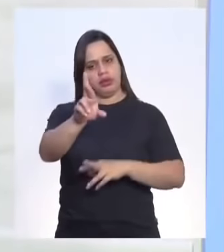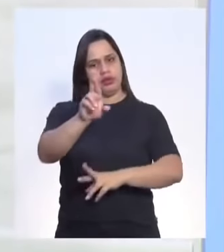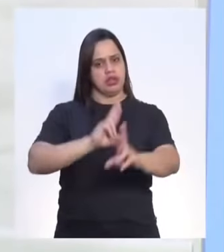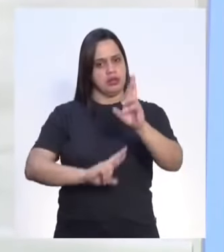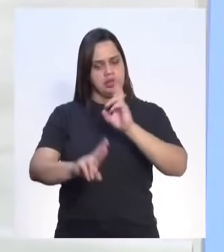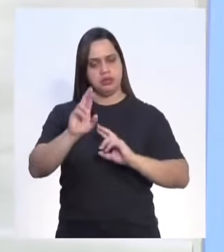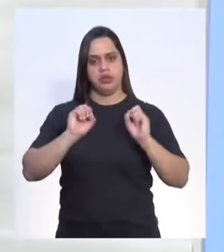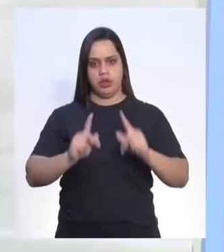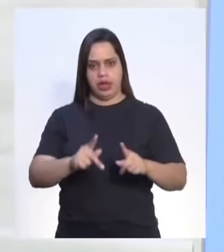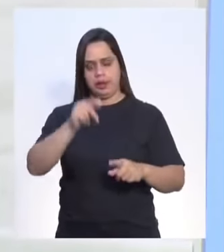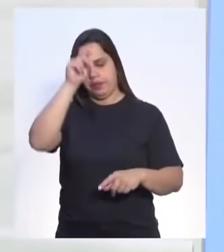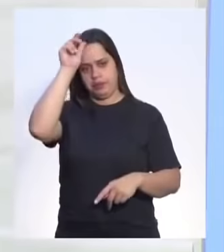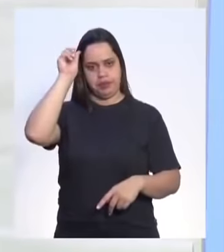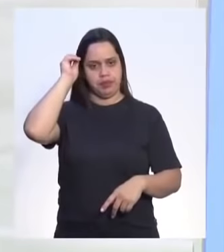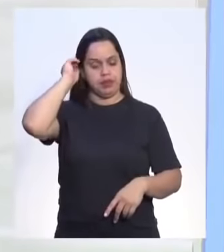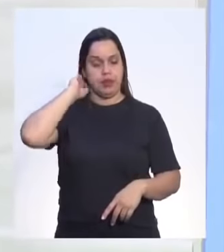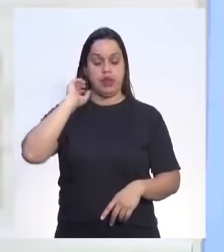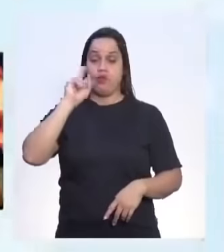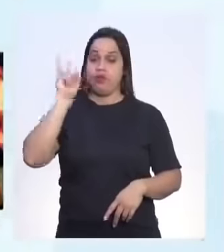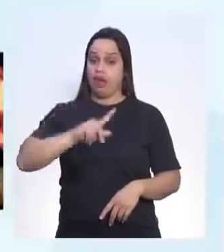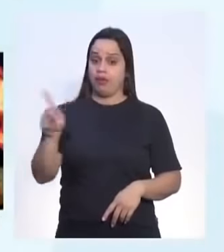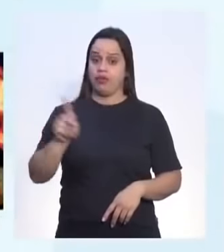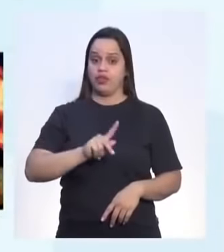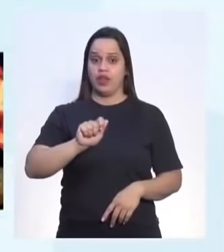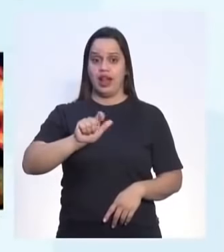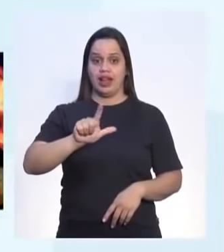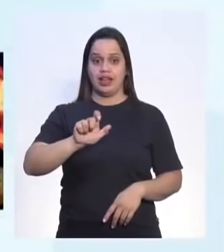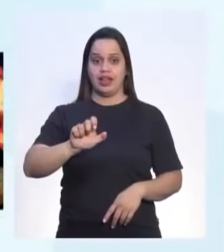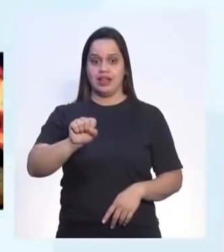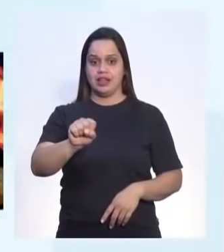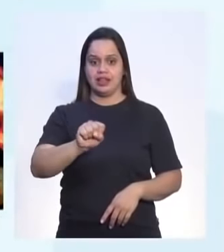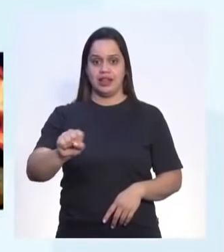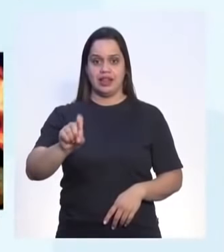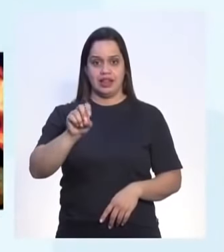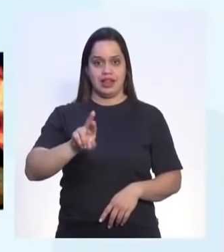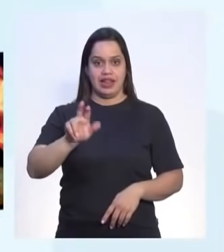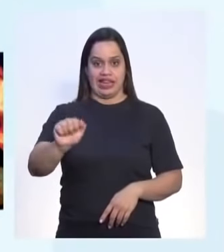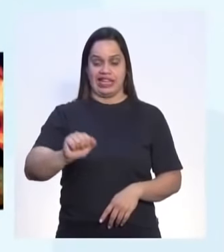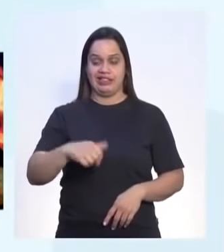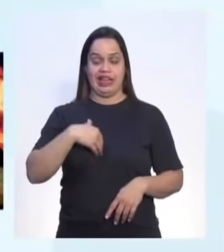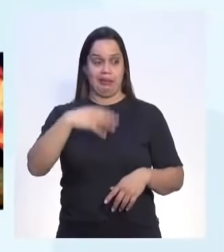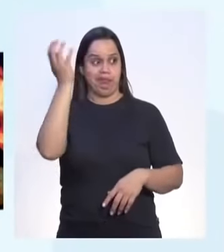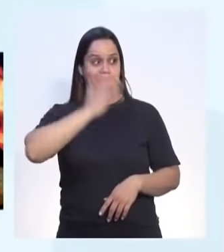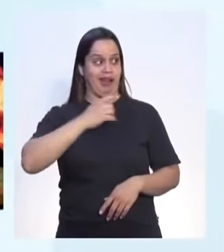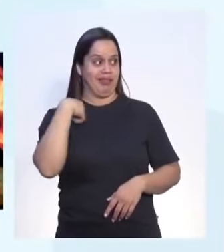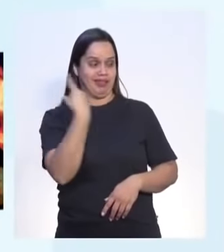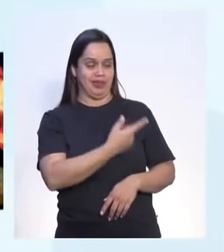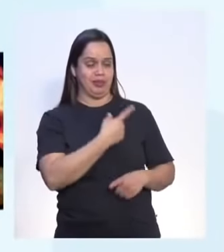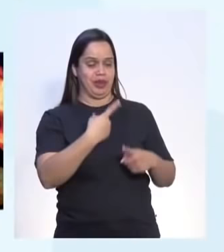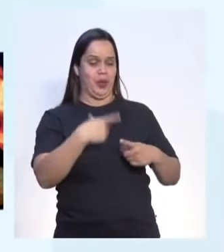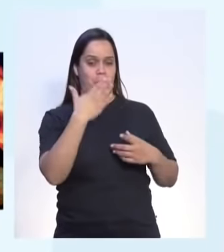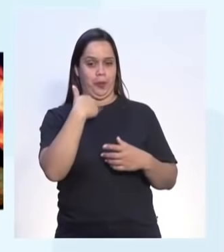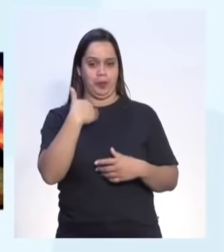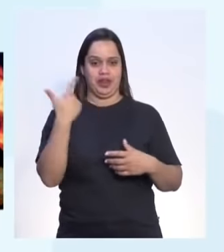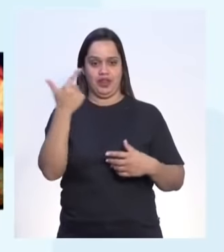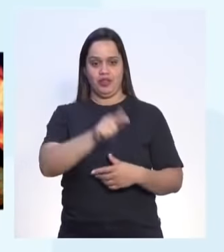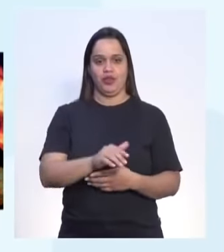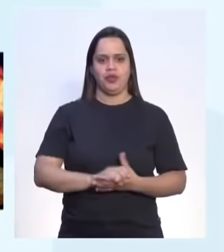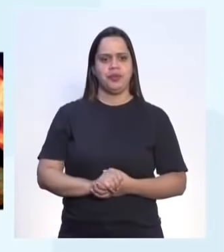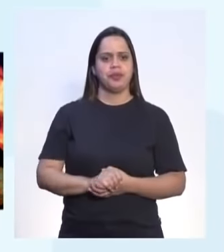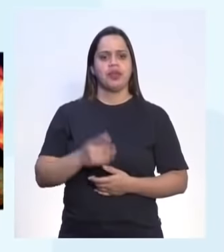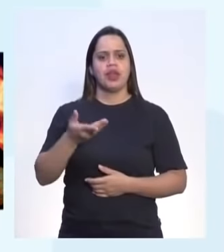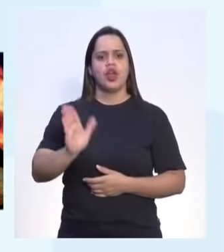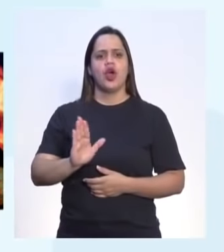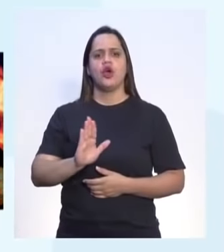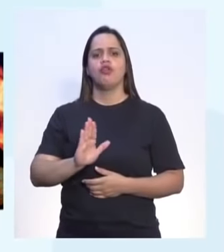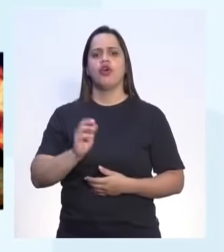Tá? Olha a outra situação. A professora Alessandra ia nos matar, Jonas. Tá ok? O Paulo foi ao açougue comprar a carne para o almoço.